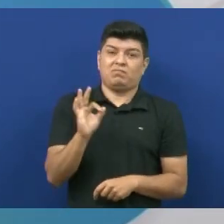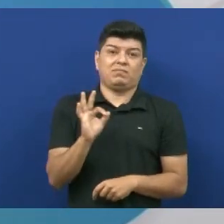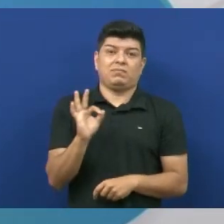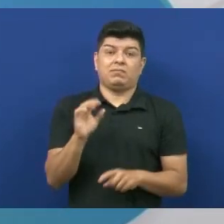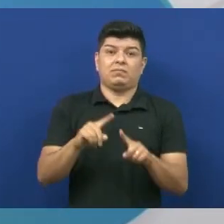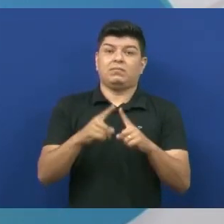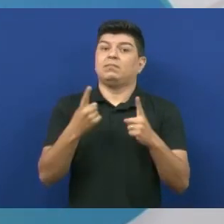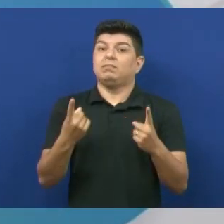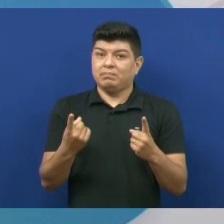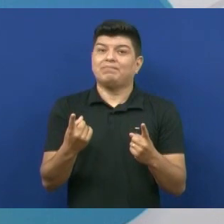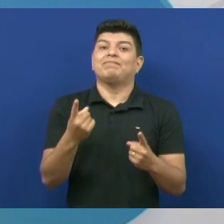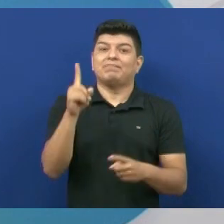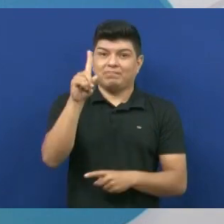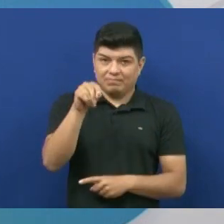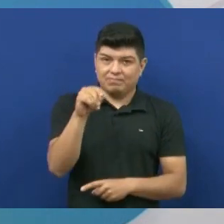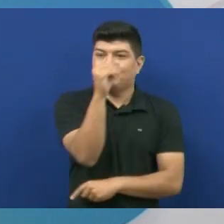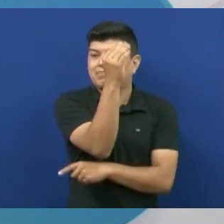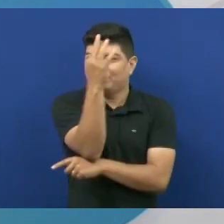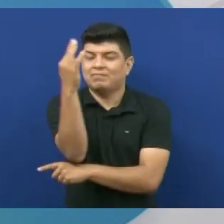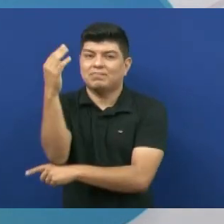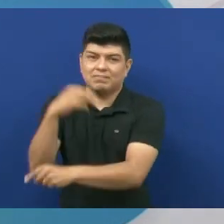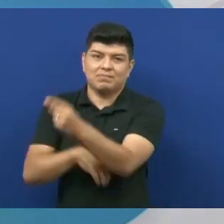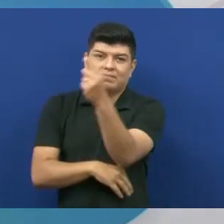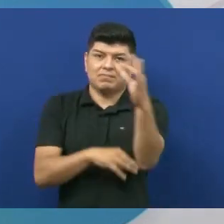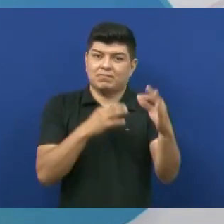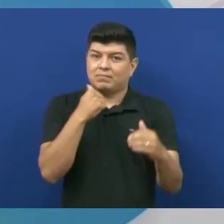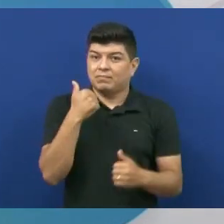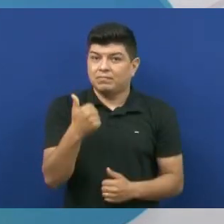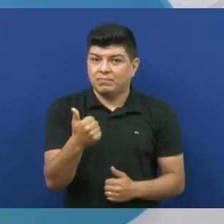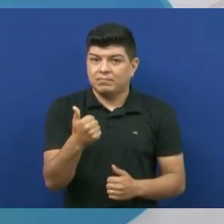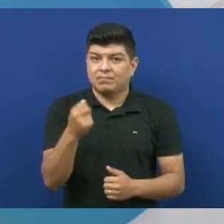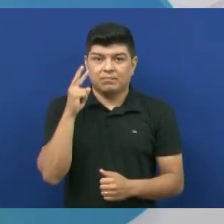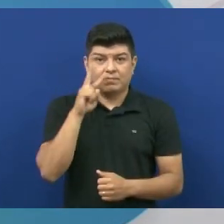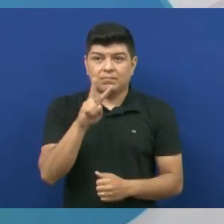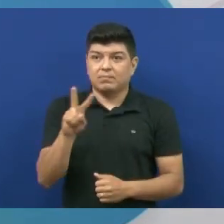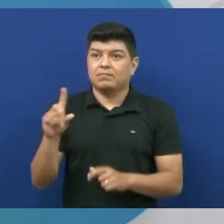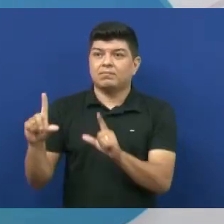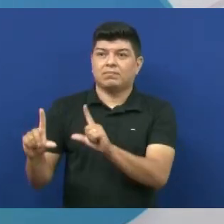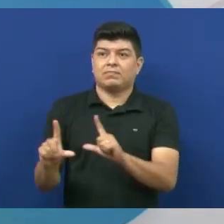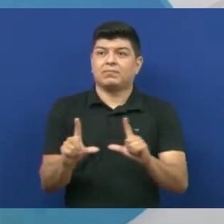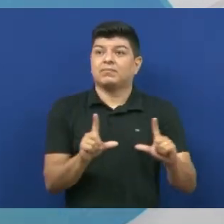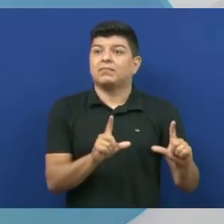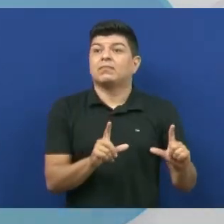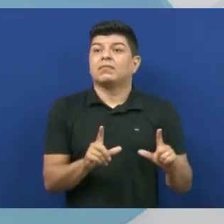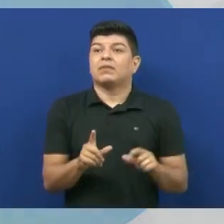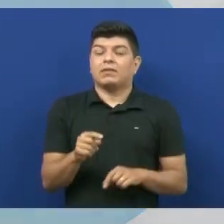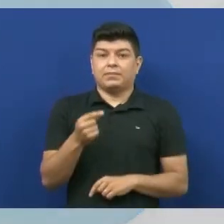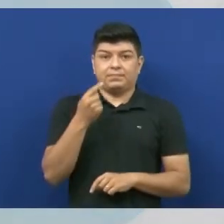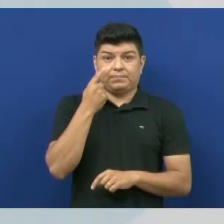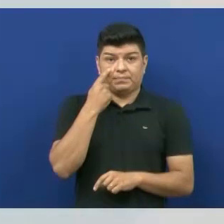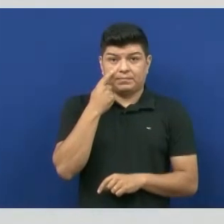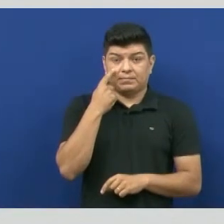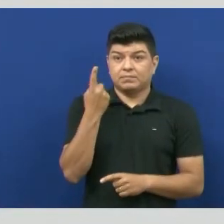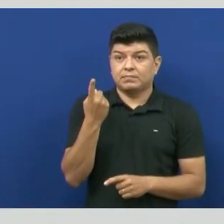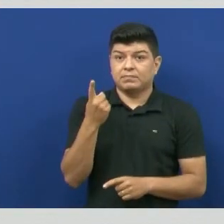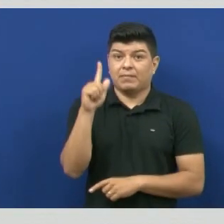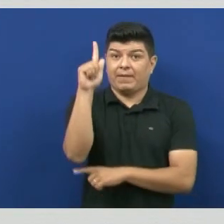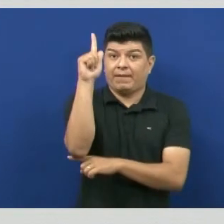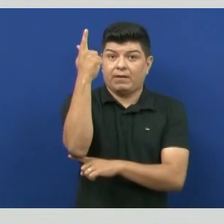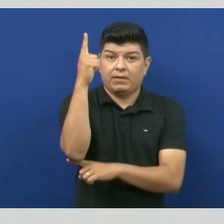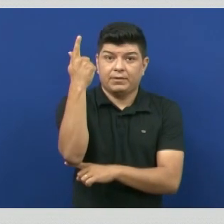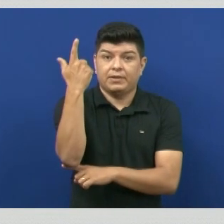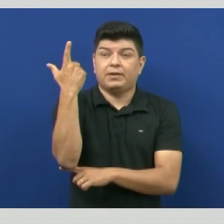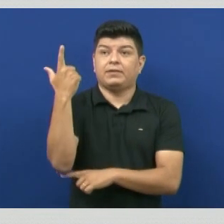olhos, mas é uma paisagem, tudo bem? Vamos seguir o slide. Tá lá, ó. Na